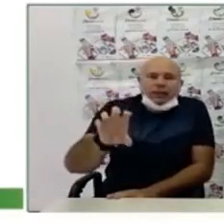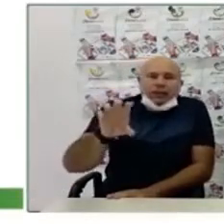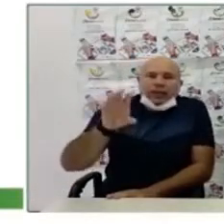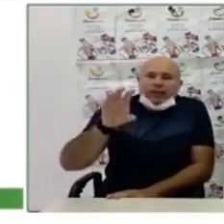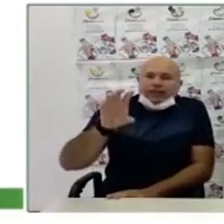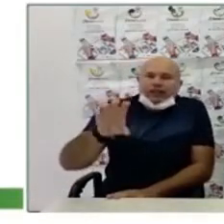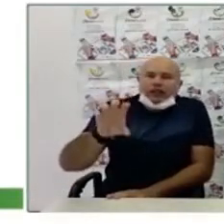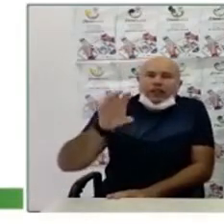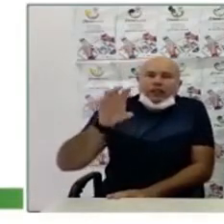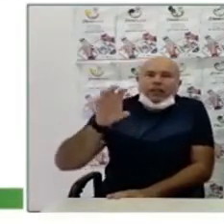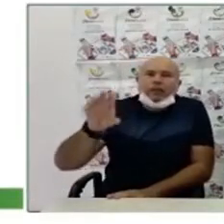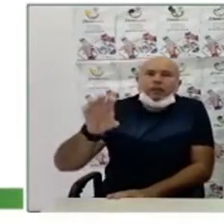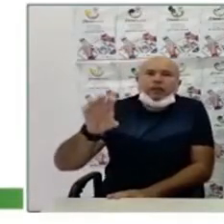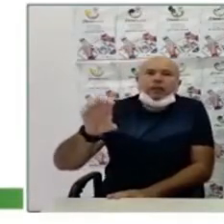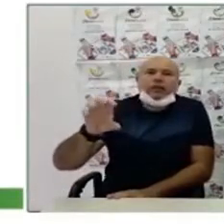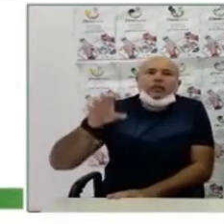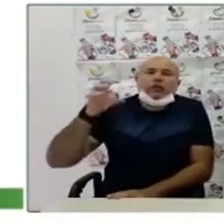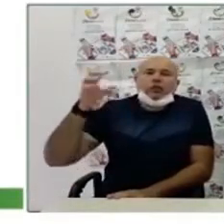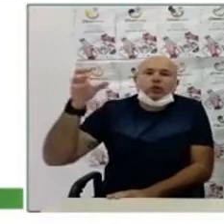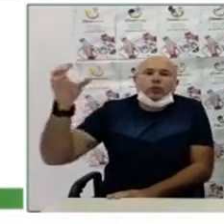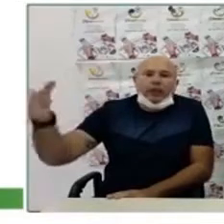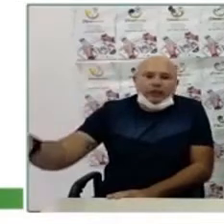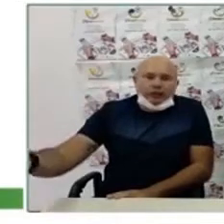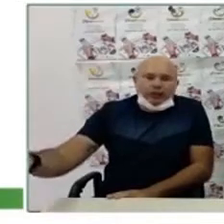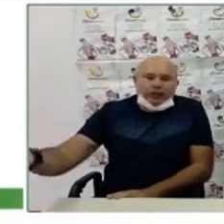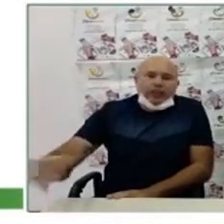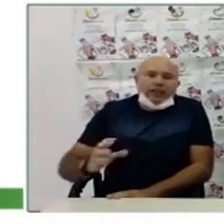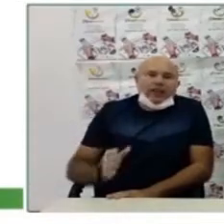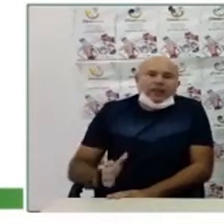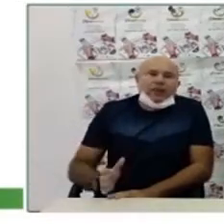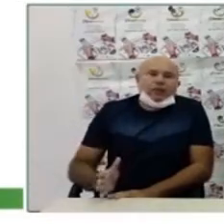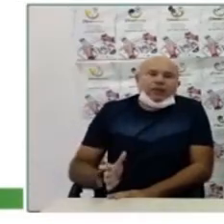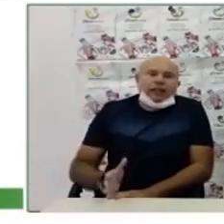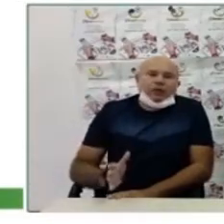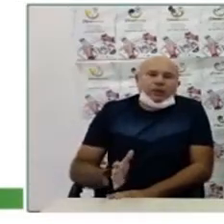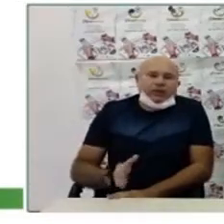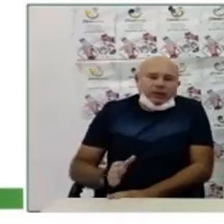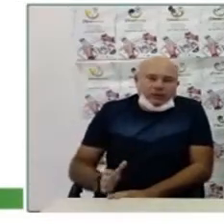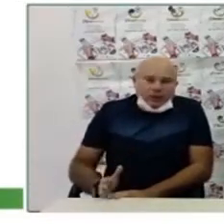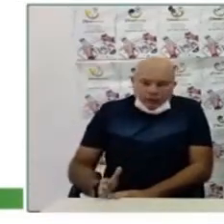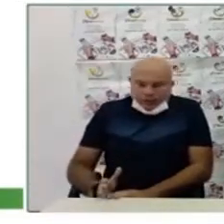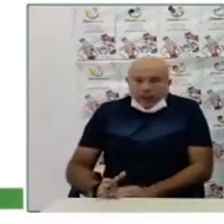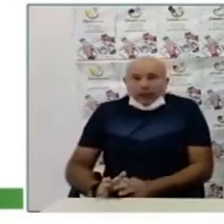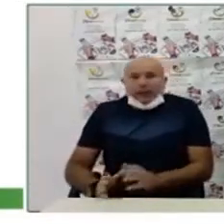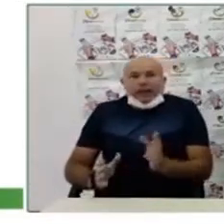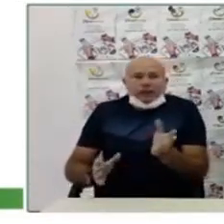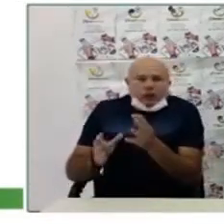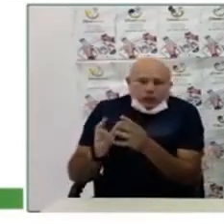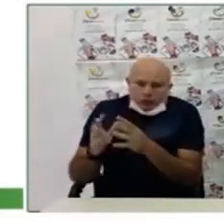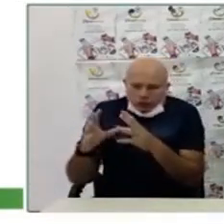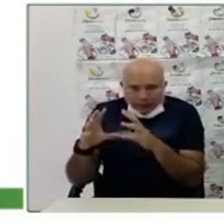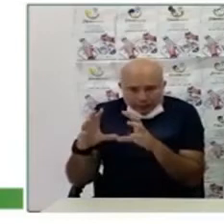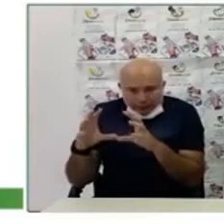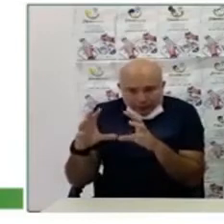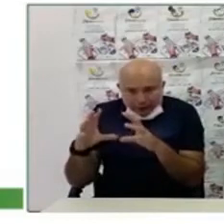região existe n-1 de sub-regiões. E aí veio o modelo atômico de Sommerfeld, que a gente colocou